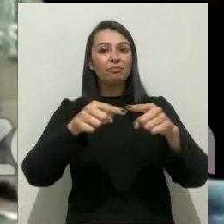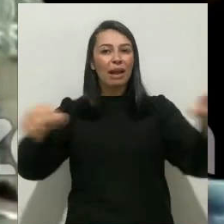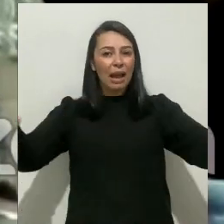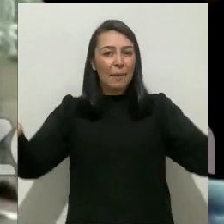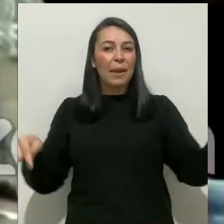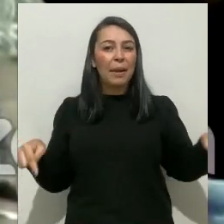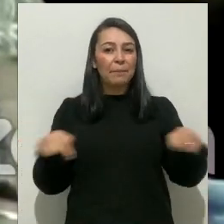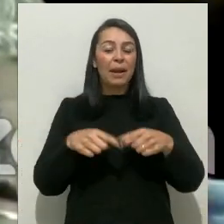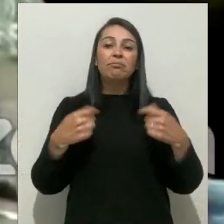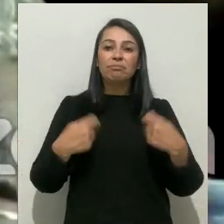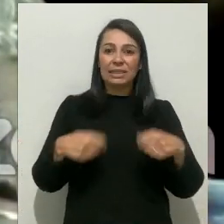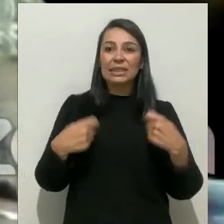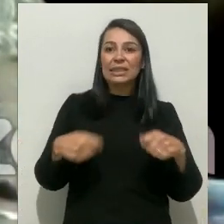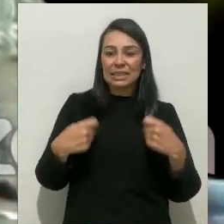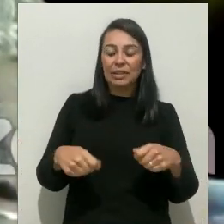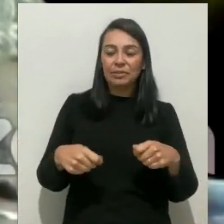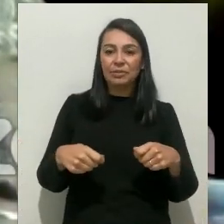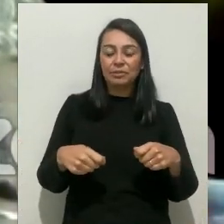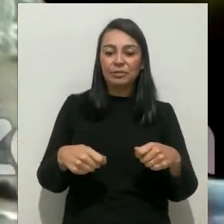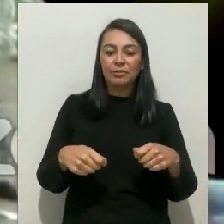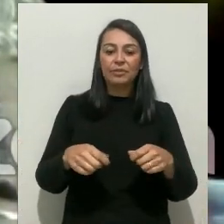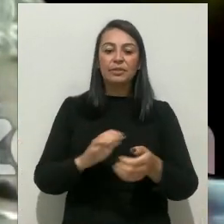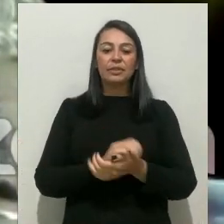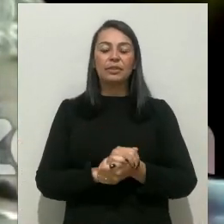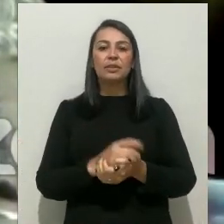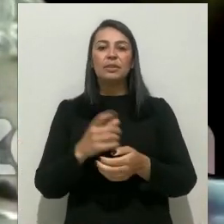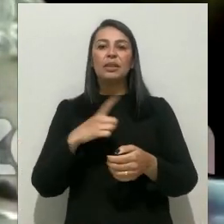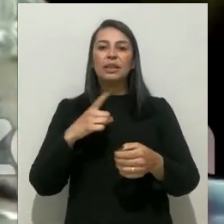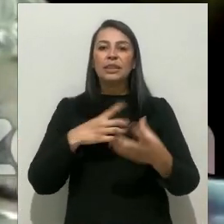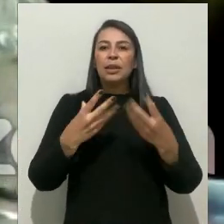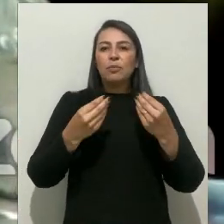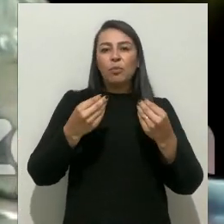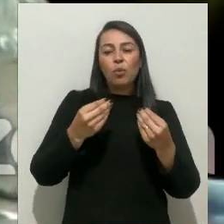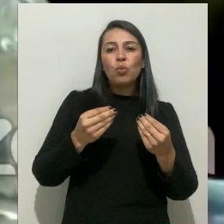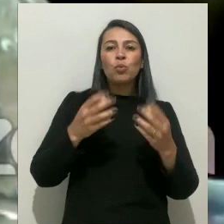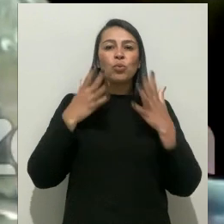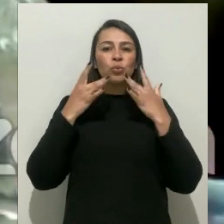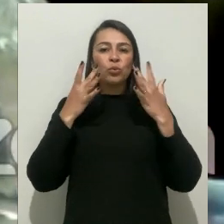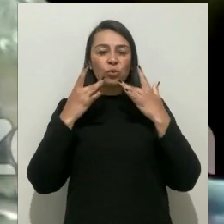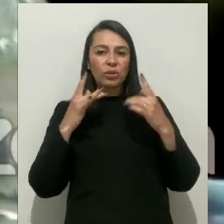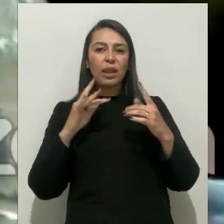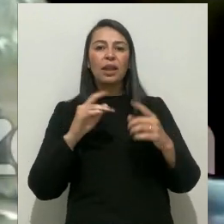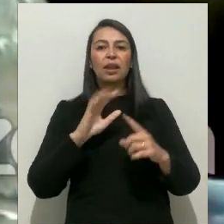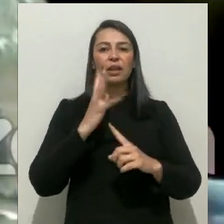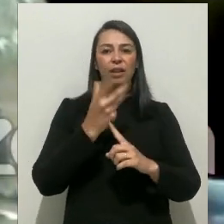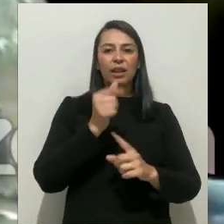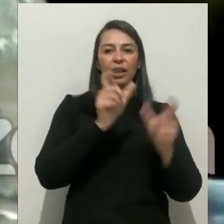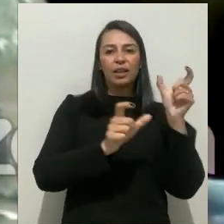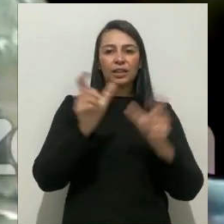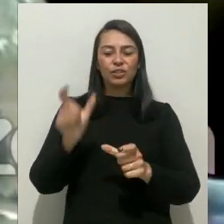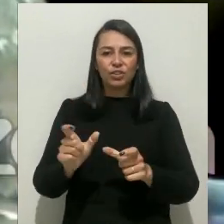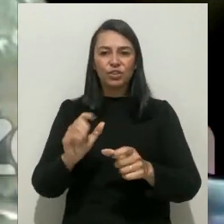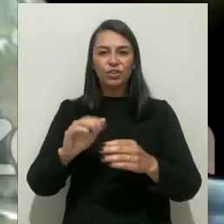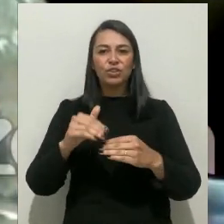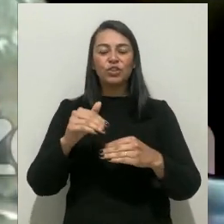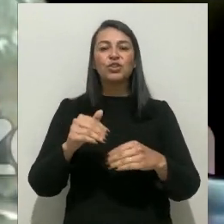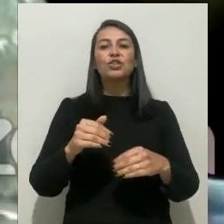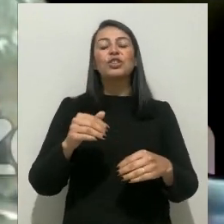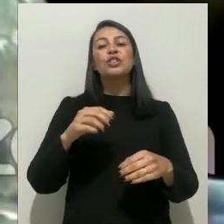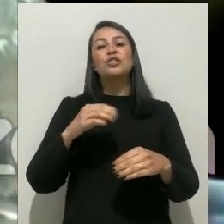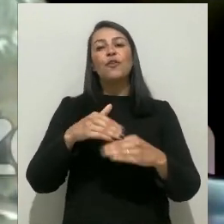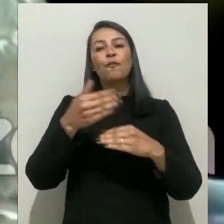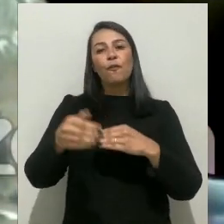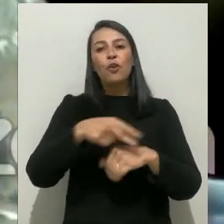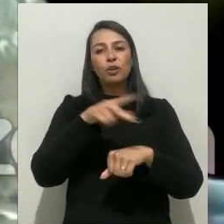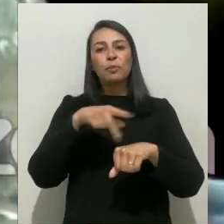arte qual é Paris, para onde afluem numerosos artistas estrangeiros, além de naturais de Paris, parecia não haver